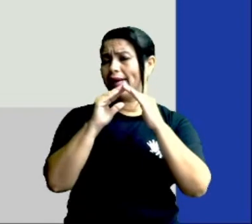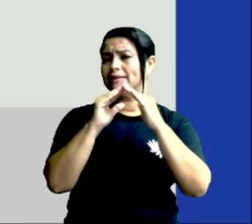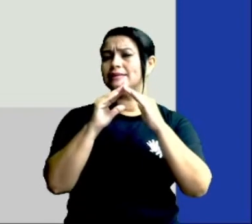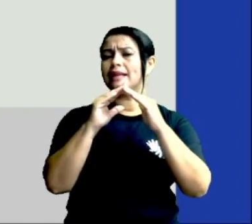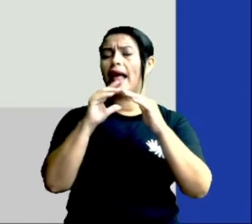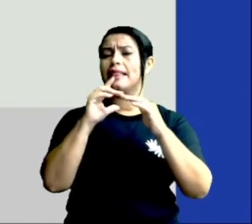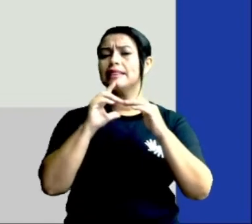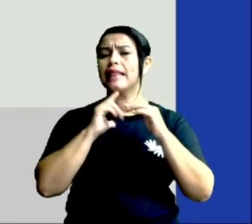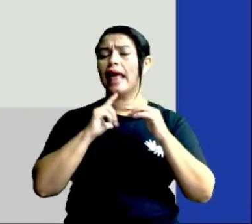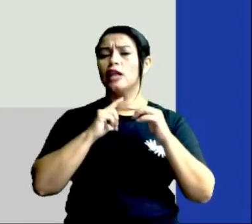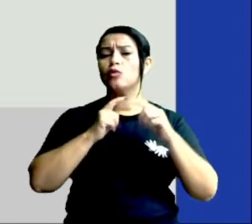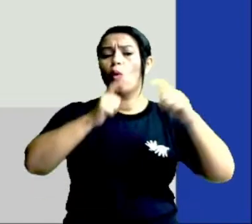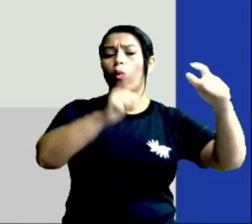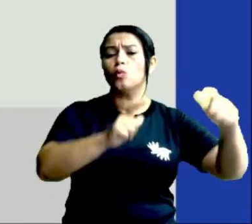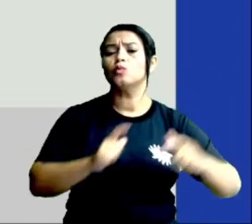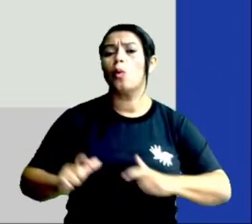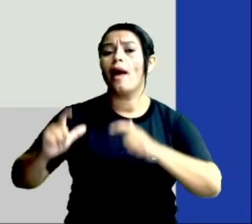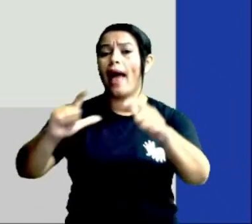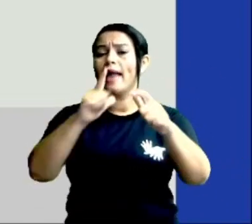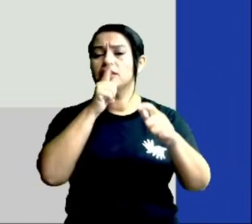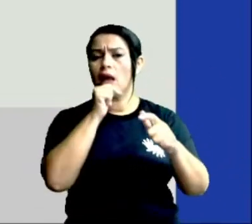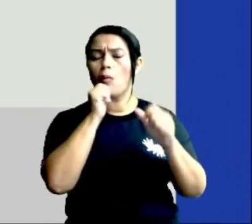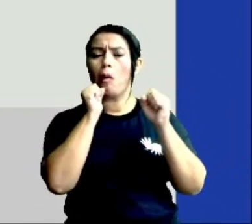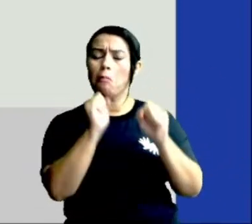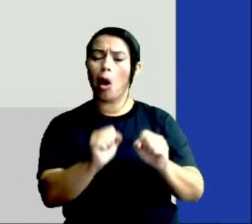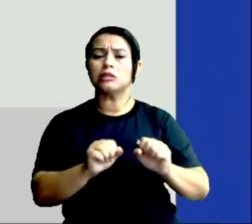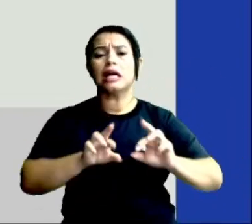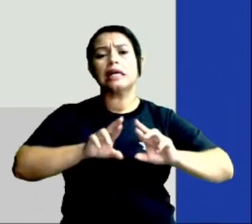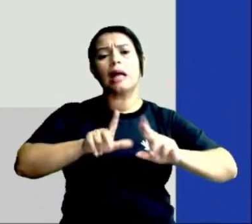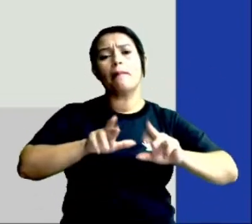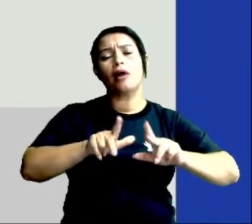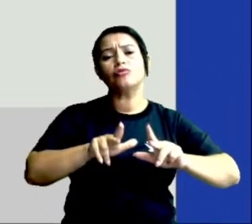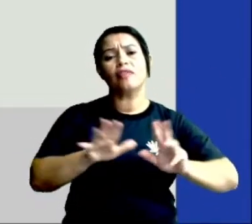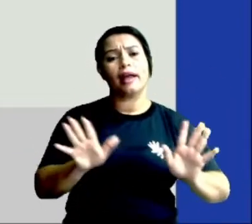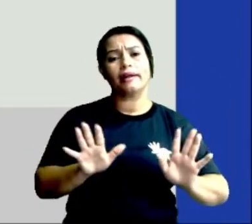os reservatórios de água também podem ser em tamanhos diferentes.